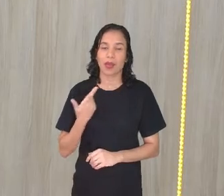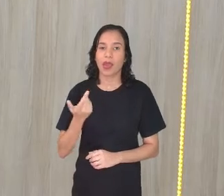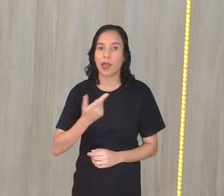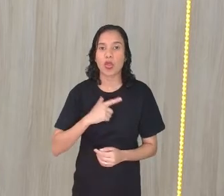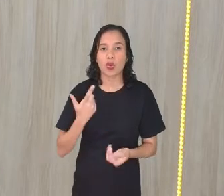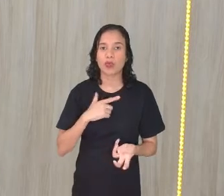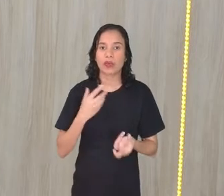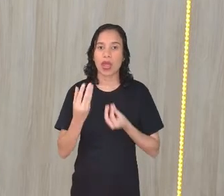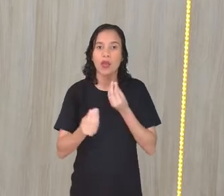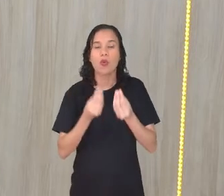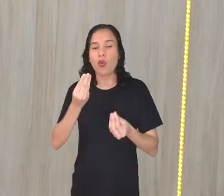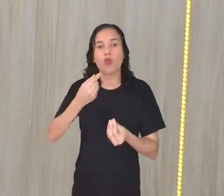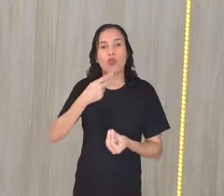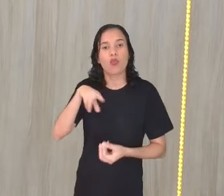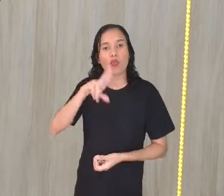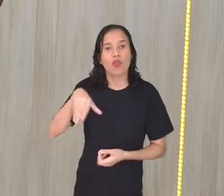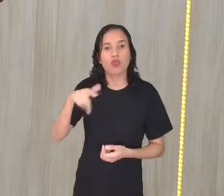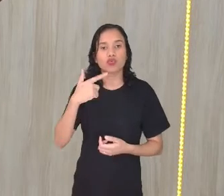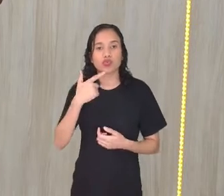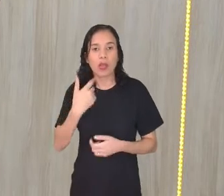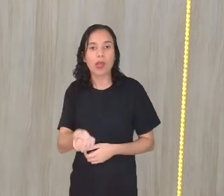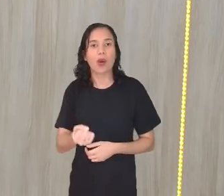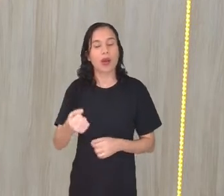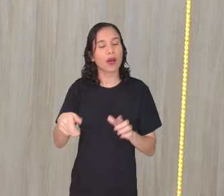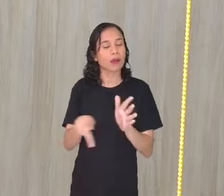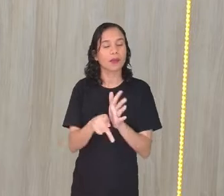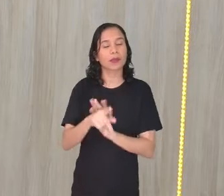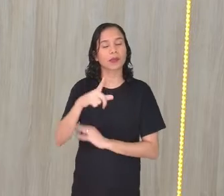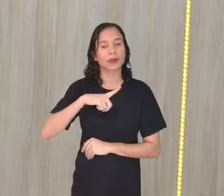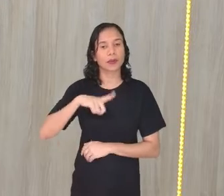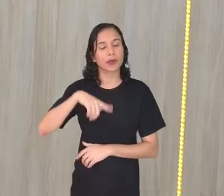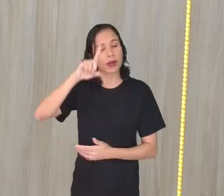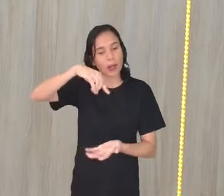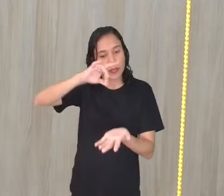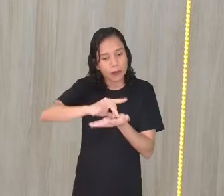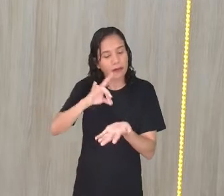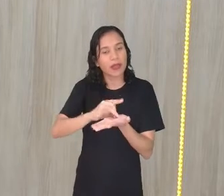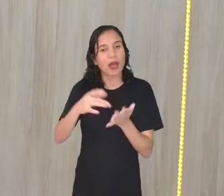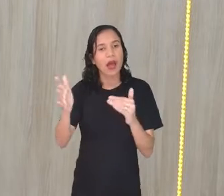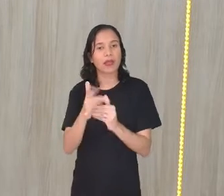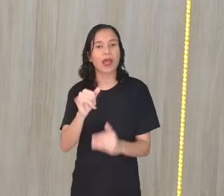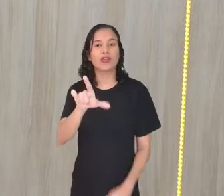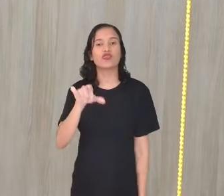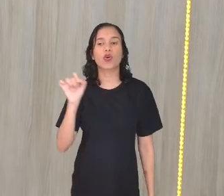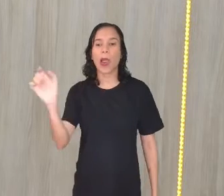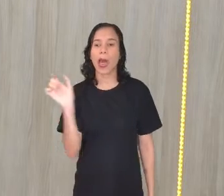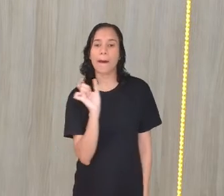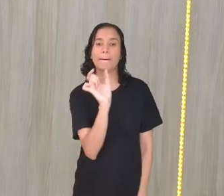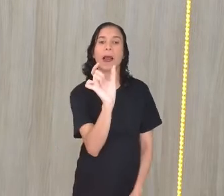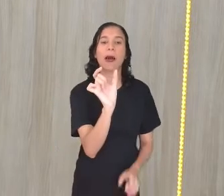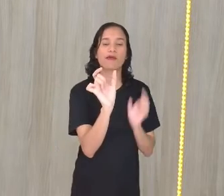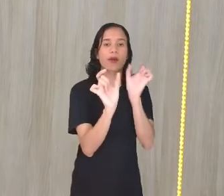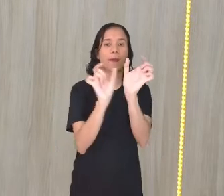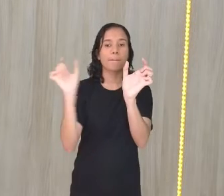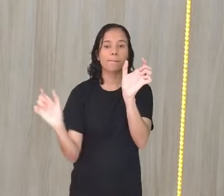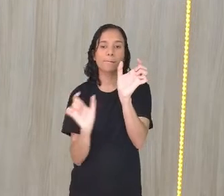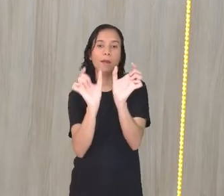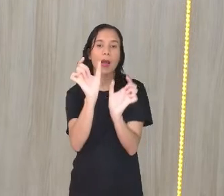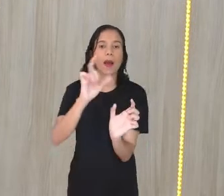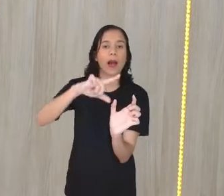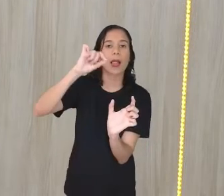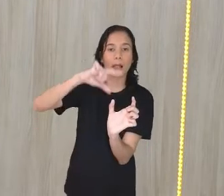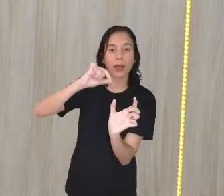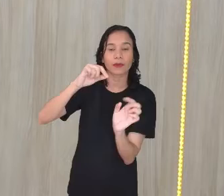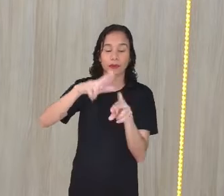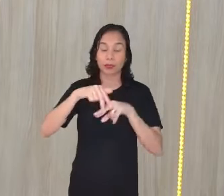experimentalismos com a linguagem, com a língua. Ele é muito honesto até nisso, né? Até na escolha de vocabulário, até na escolha de palavras. Então,